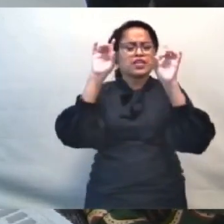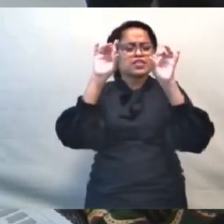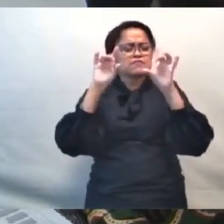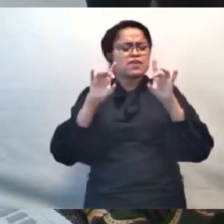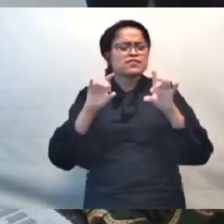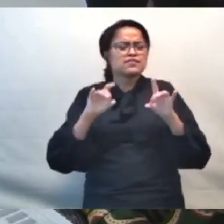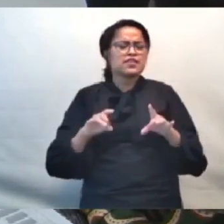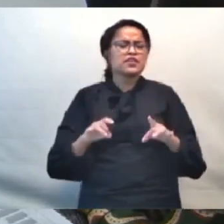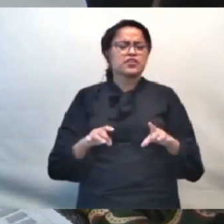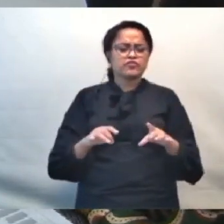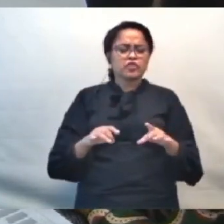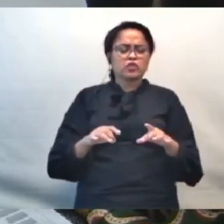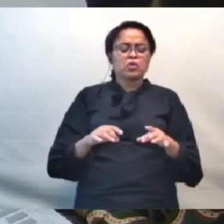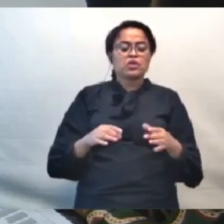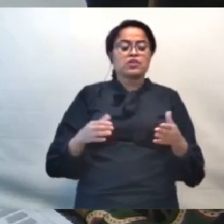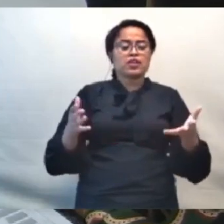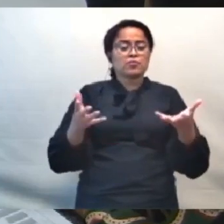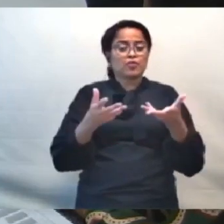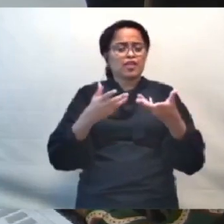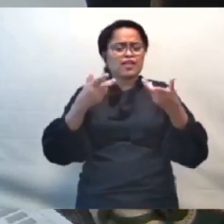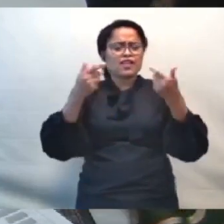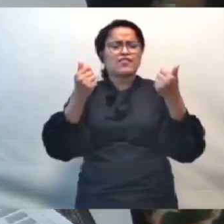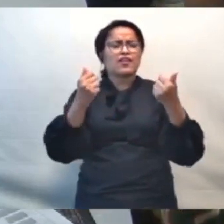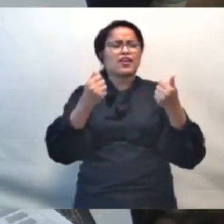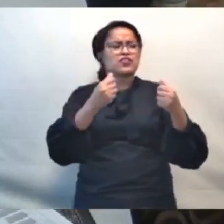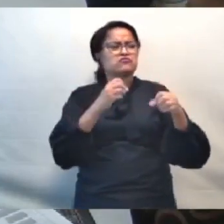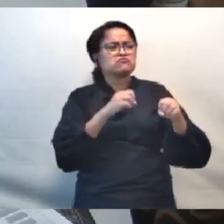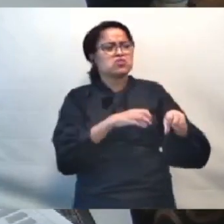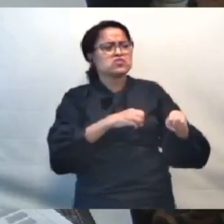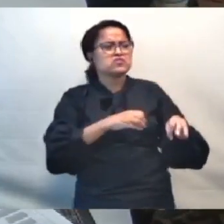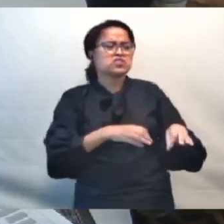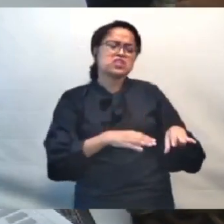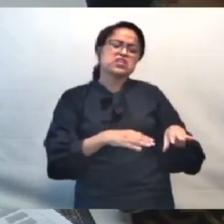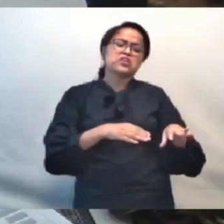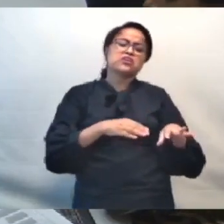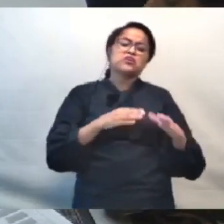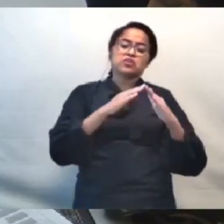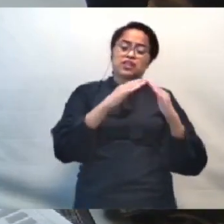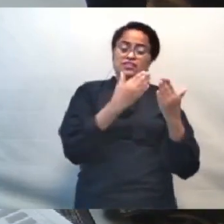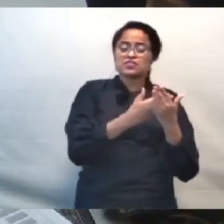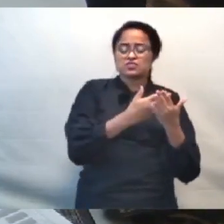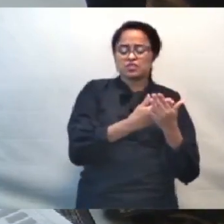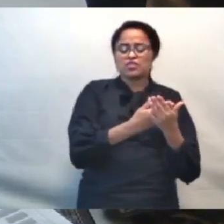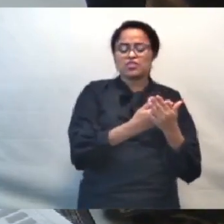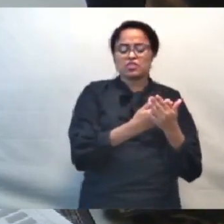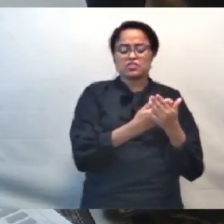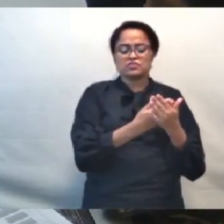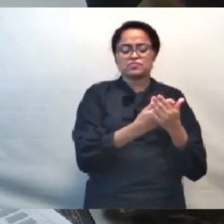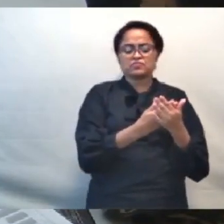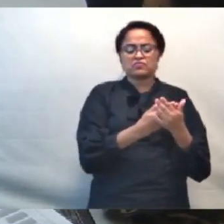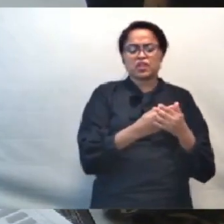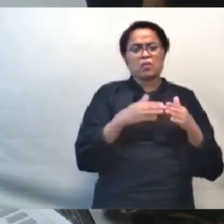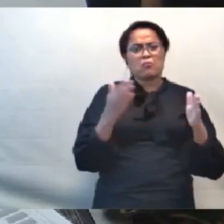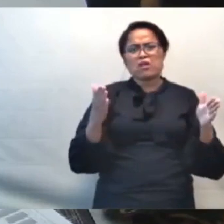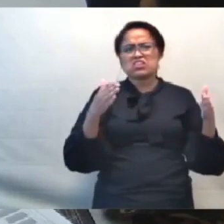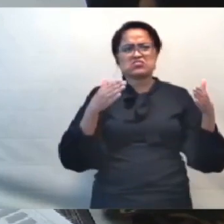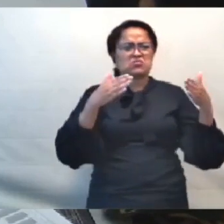escolas, utilizado para outro fim, né, importante também para a cidade, mas que não corresponde à verba específica da